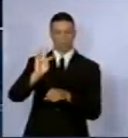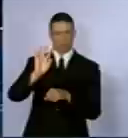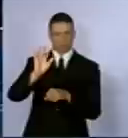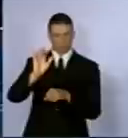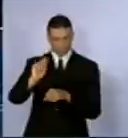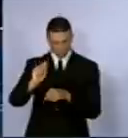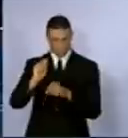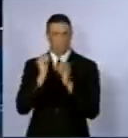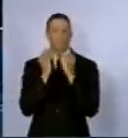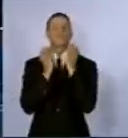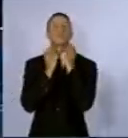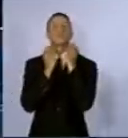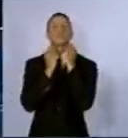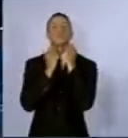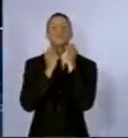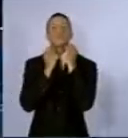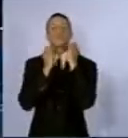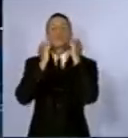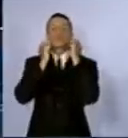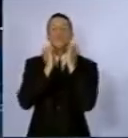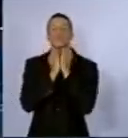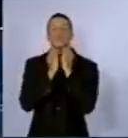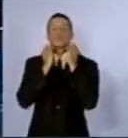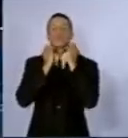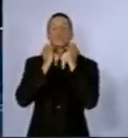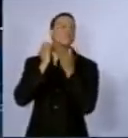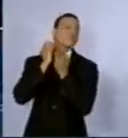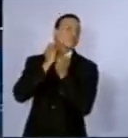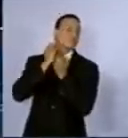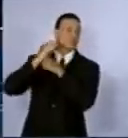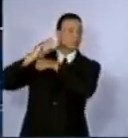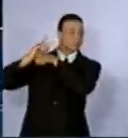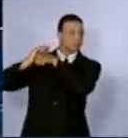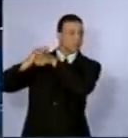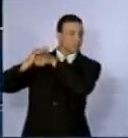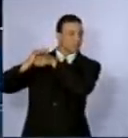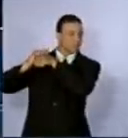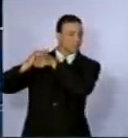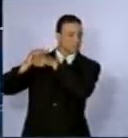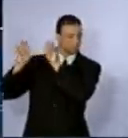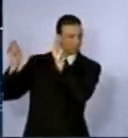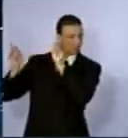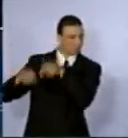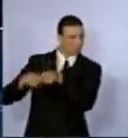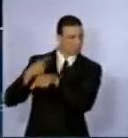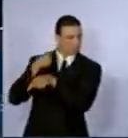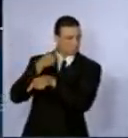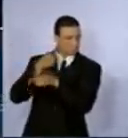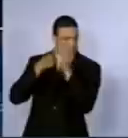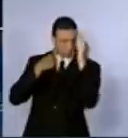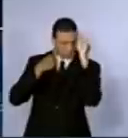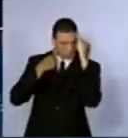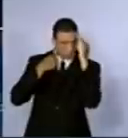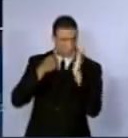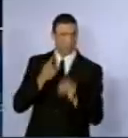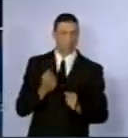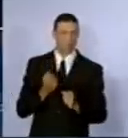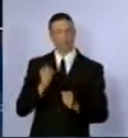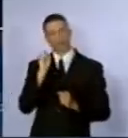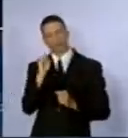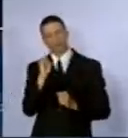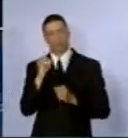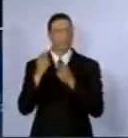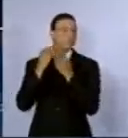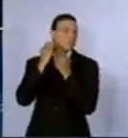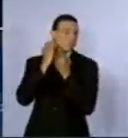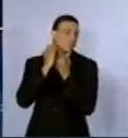as glândulas protegidas abaixo. Vocês podem ver aqui que quanto mais exposta